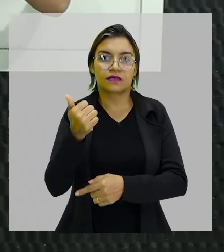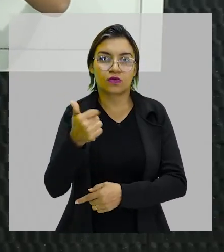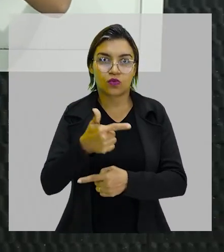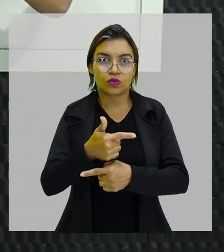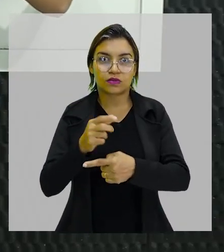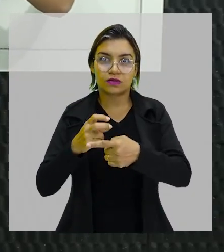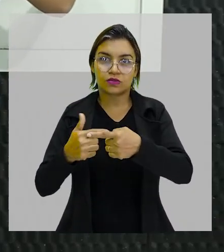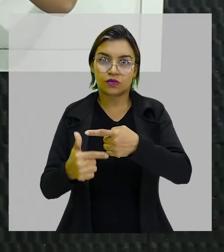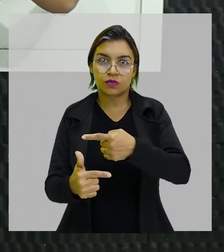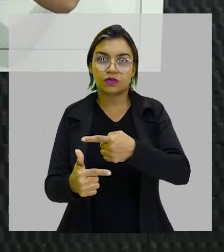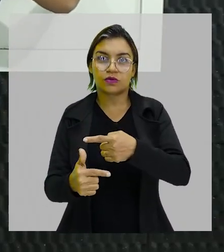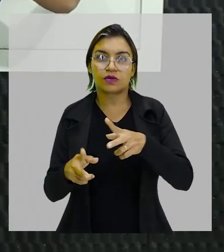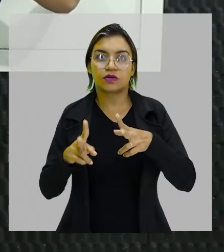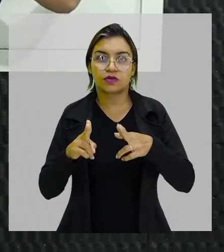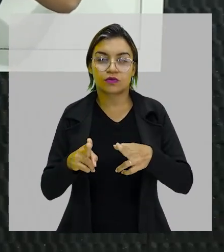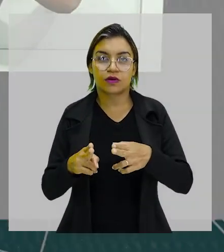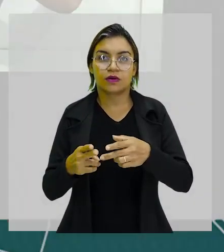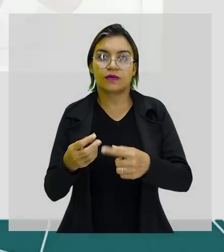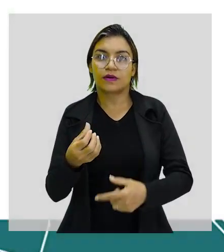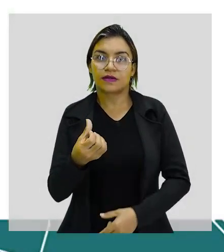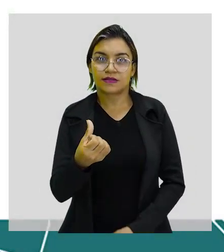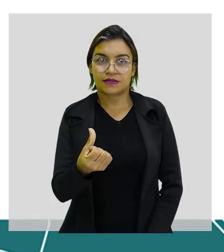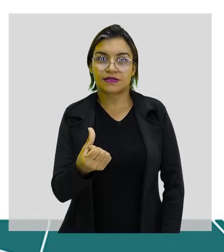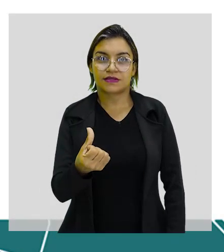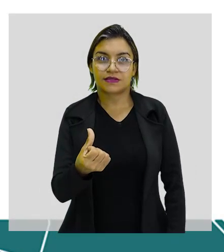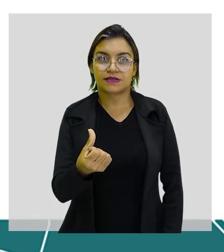que vai ser igual a 6